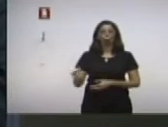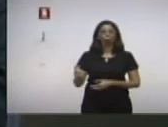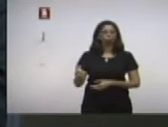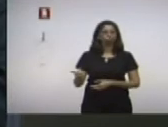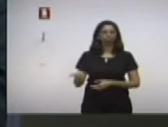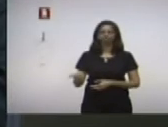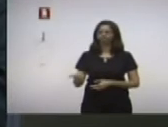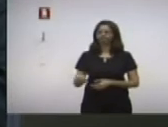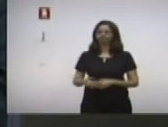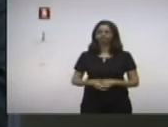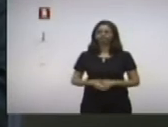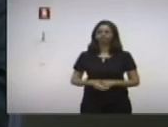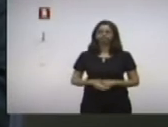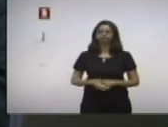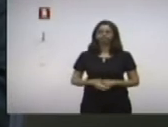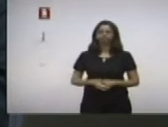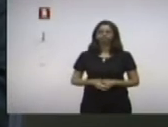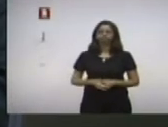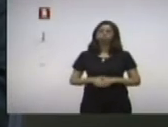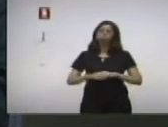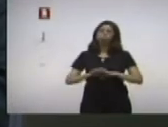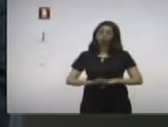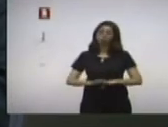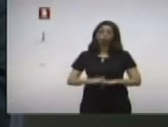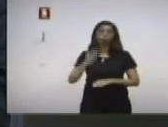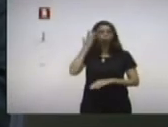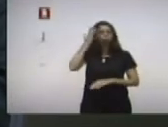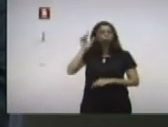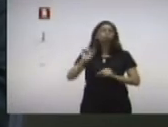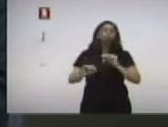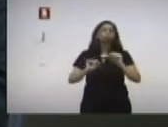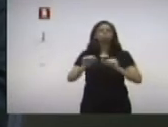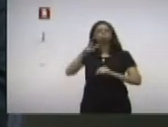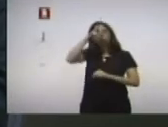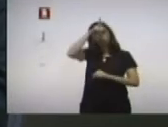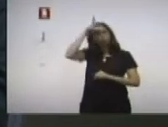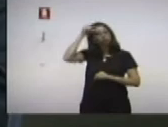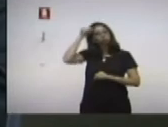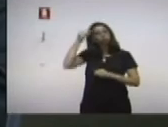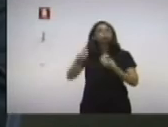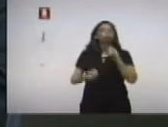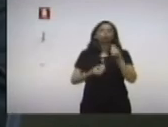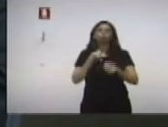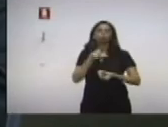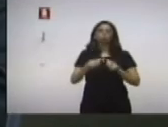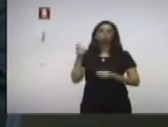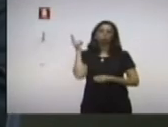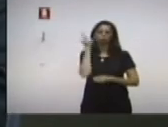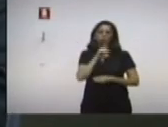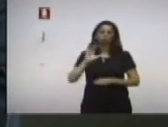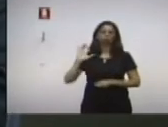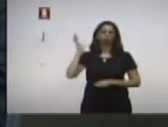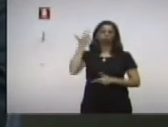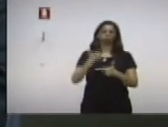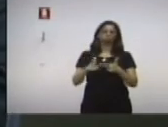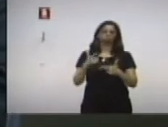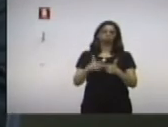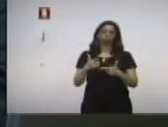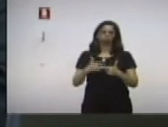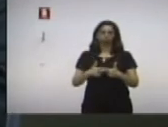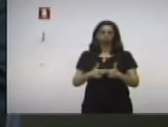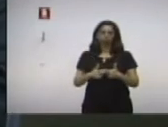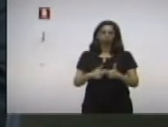o conhecimento do que o Executivo vai fazer para poder solucionar os